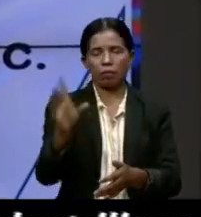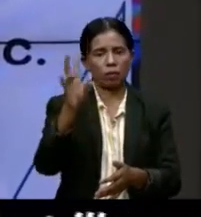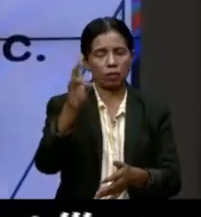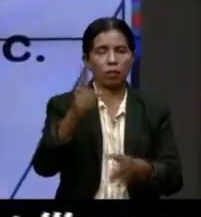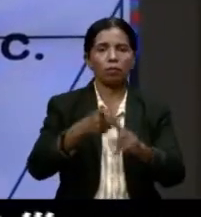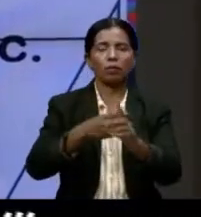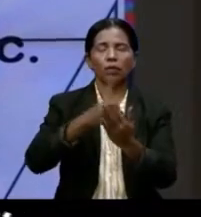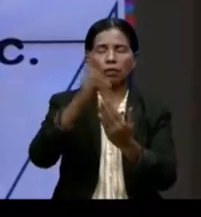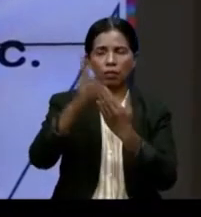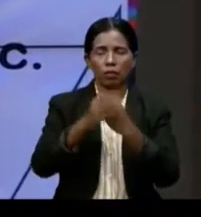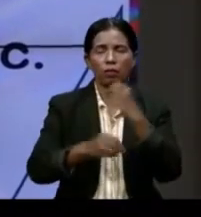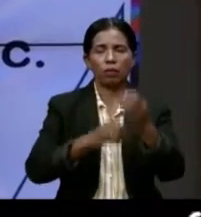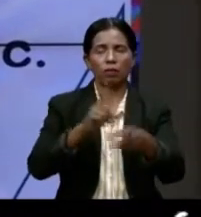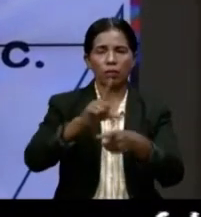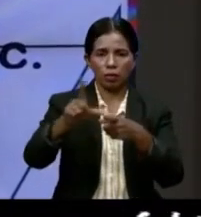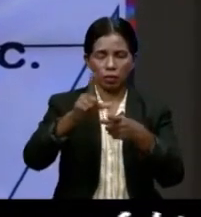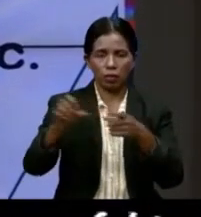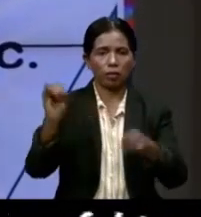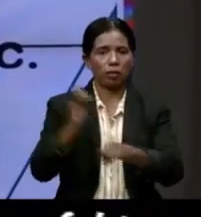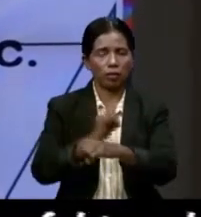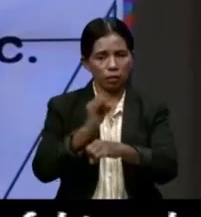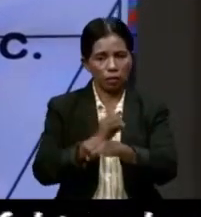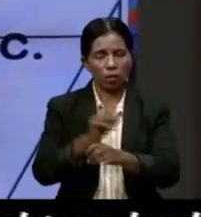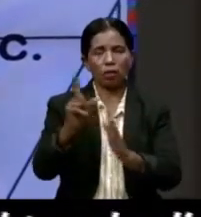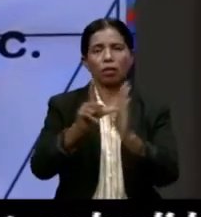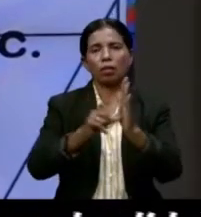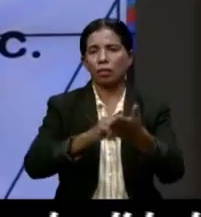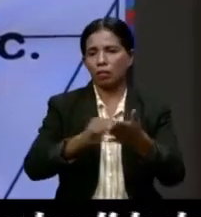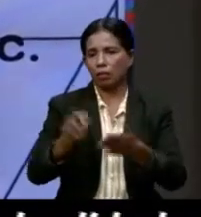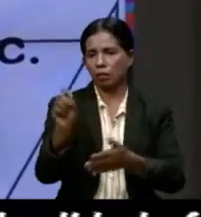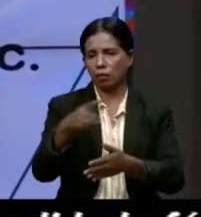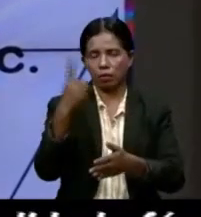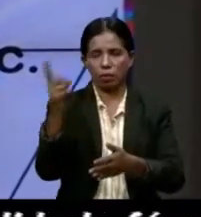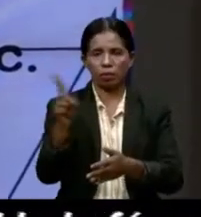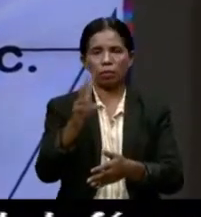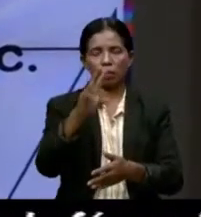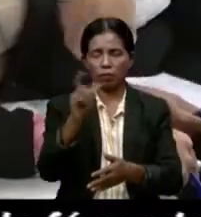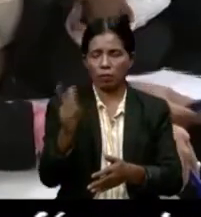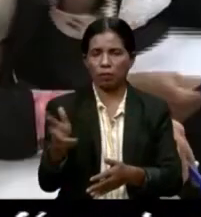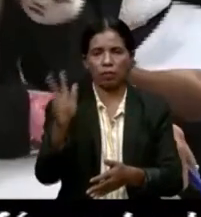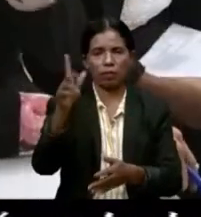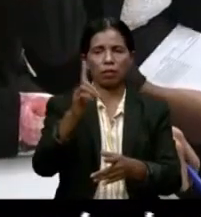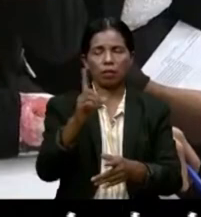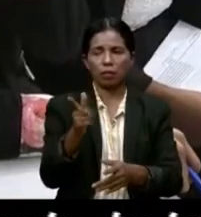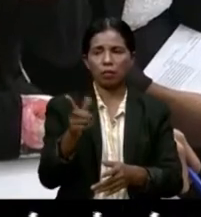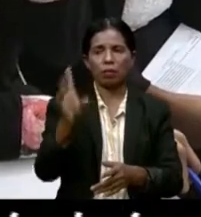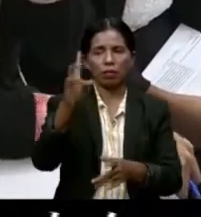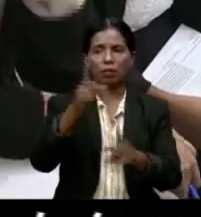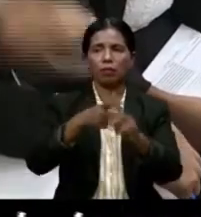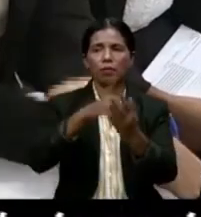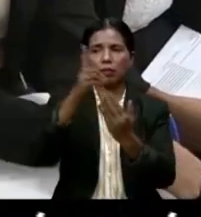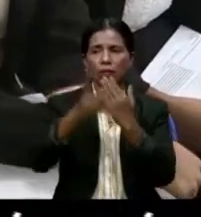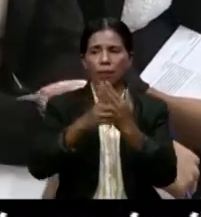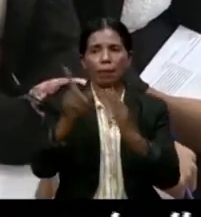dezembro com o licenciamento industrial no Decreto-Lei número 90 resingida para Ringoron Resintolu, Lorongron Resintolu fulan dezembro com a